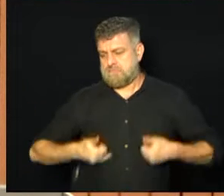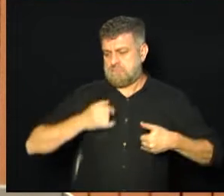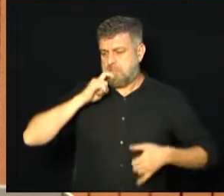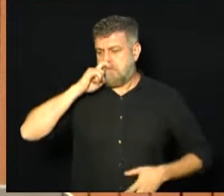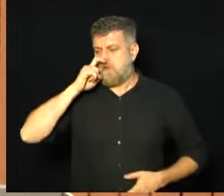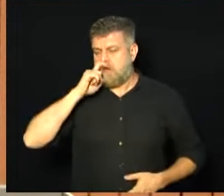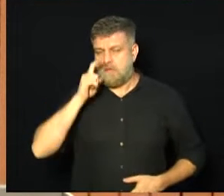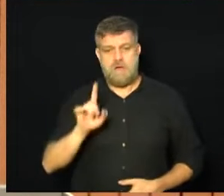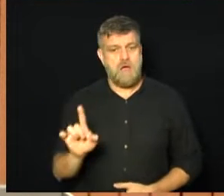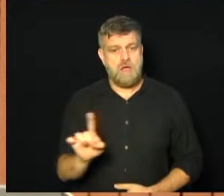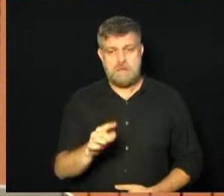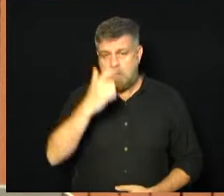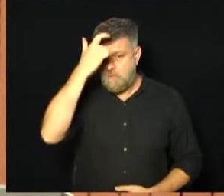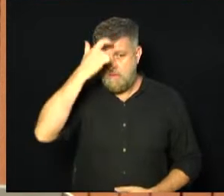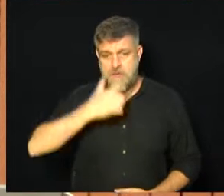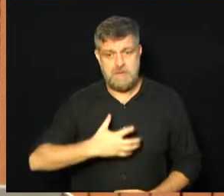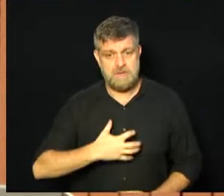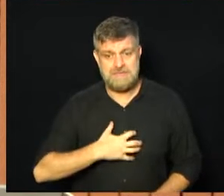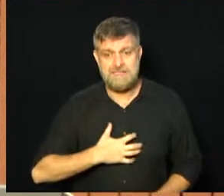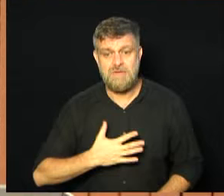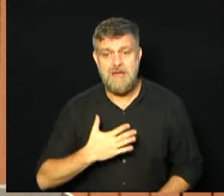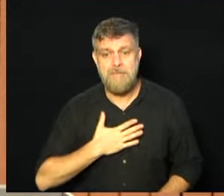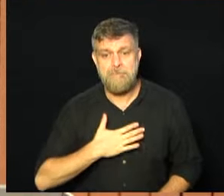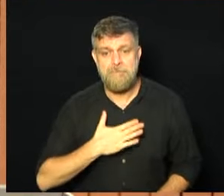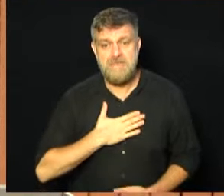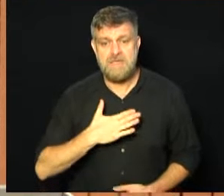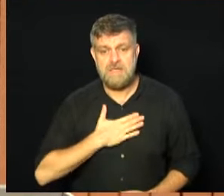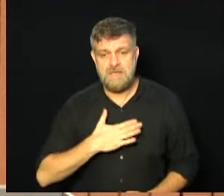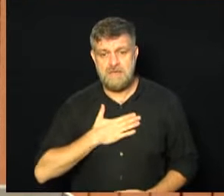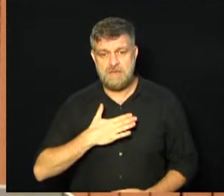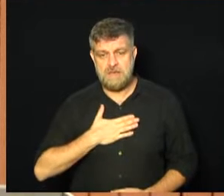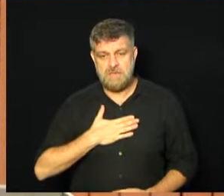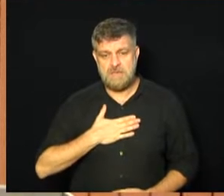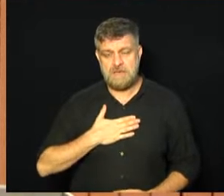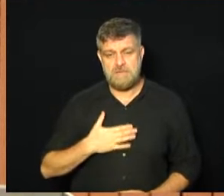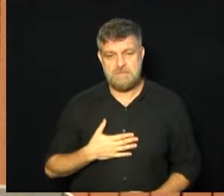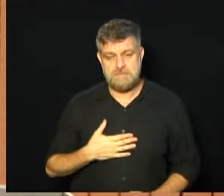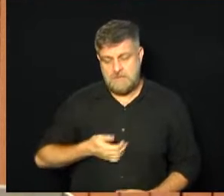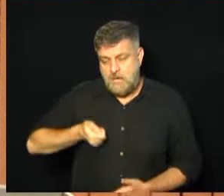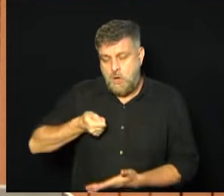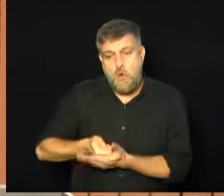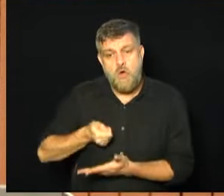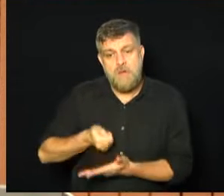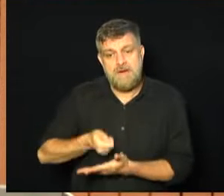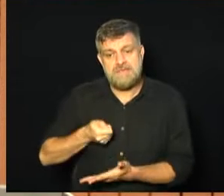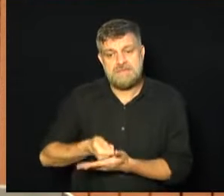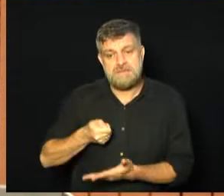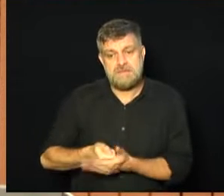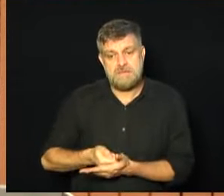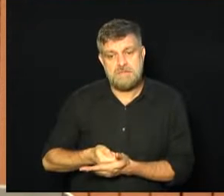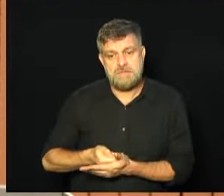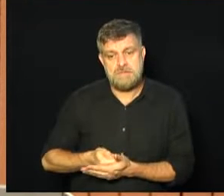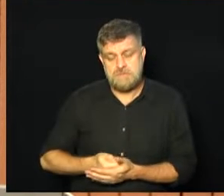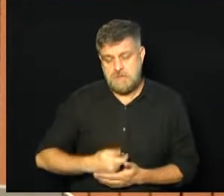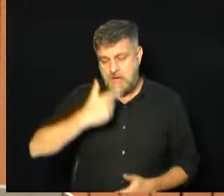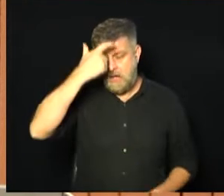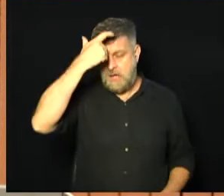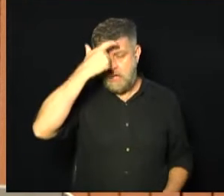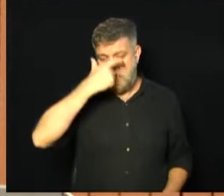Eu sinto que eu não fiz nada além do que tenha sido meu dever, minha obrigação como cidadão